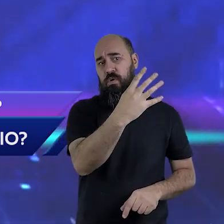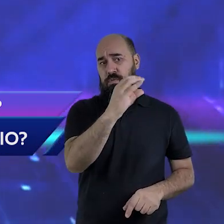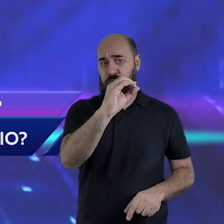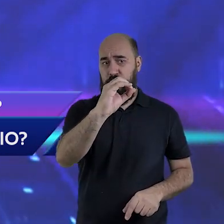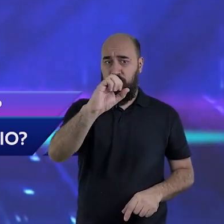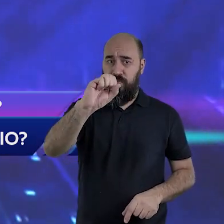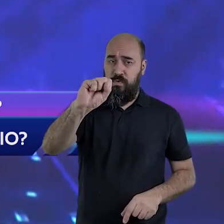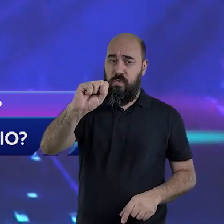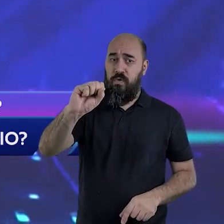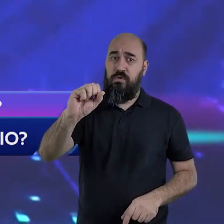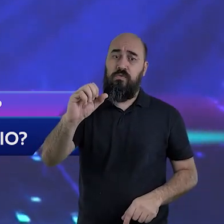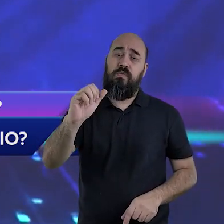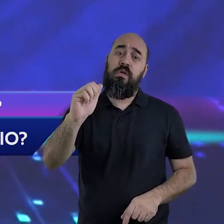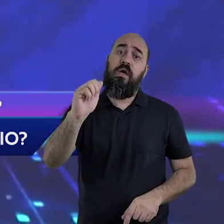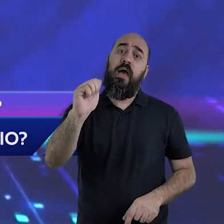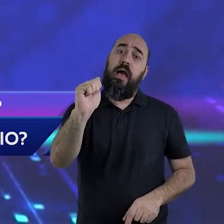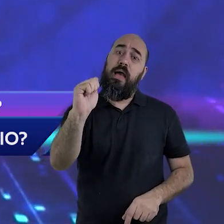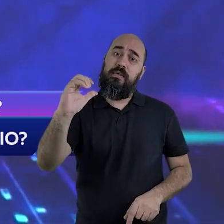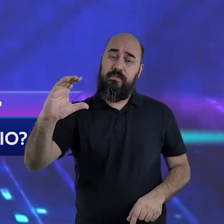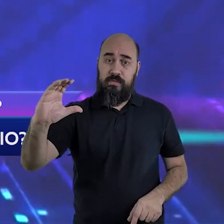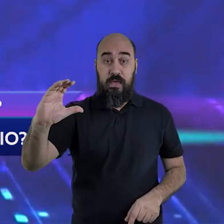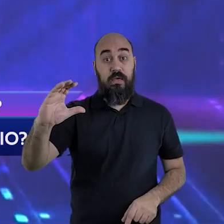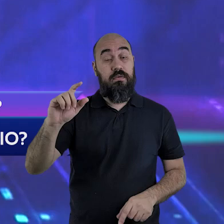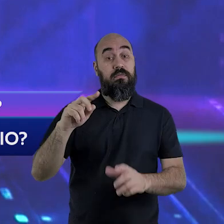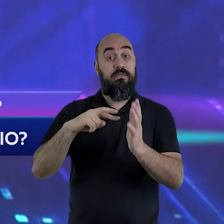que o templo foi inaugurado.